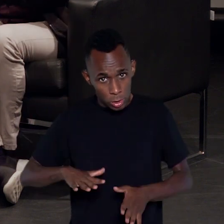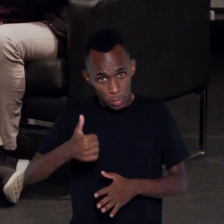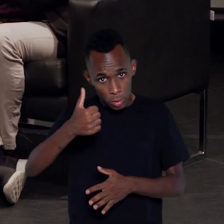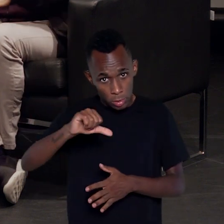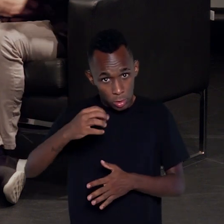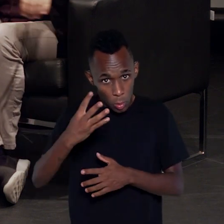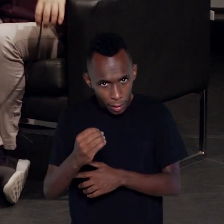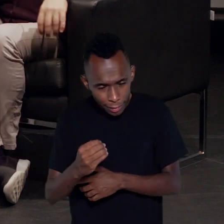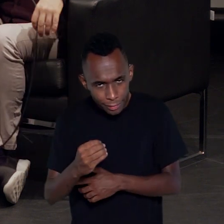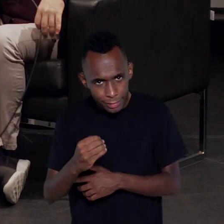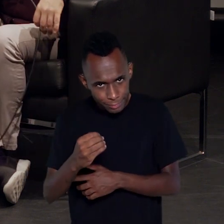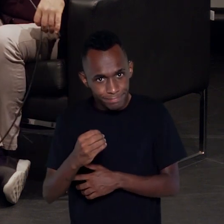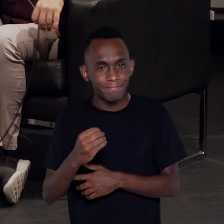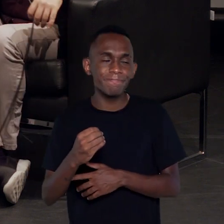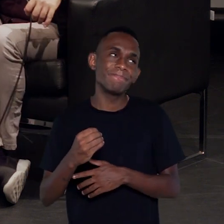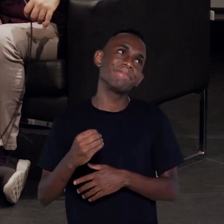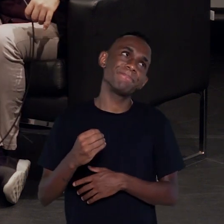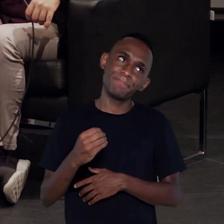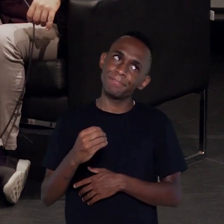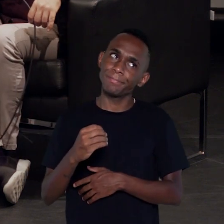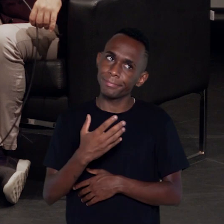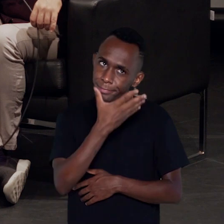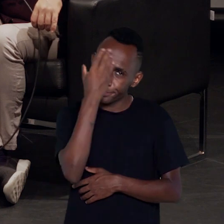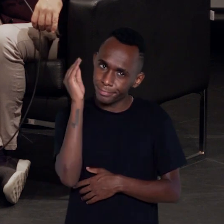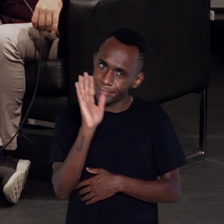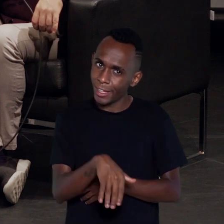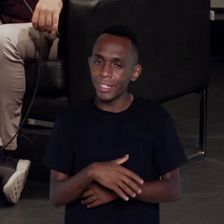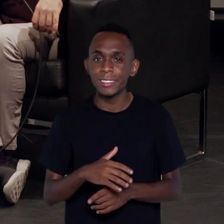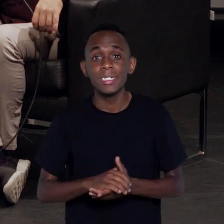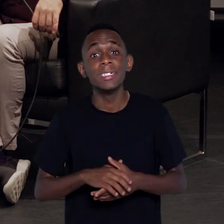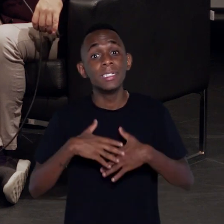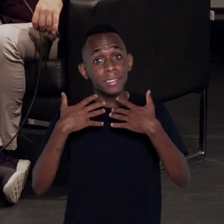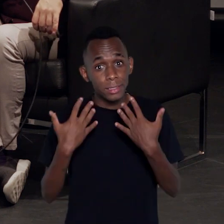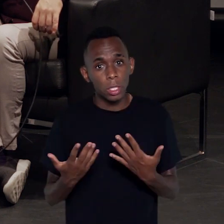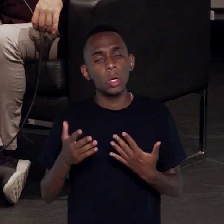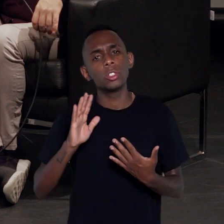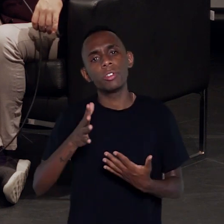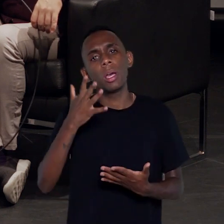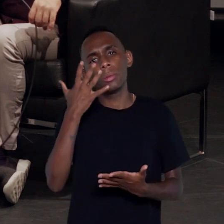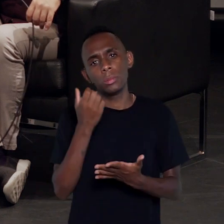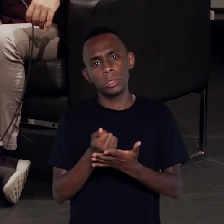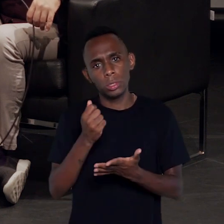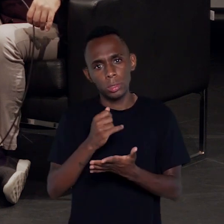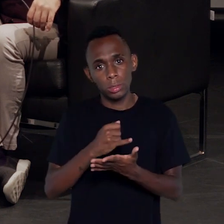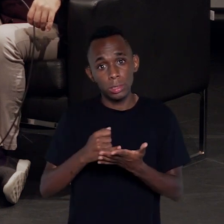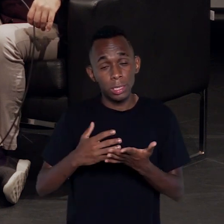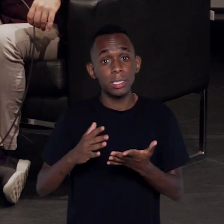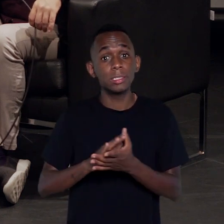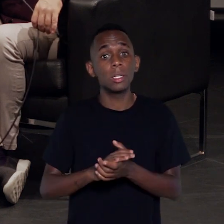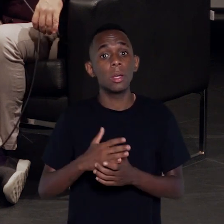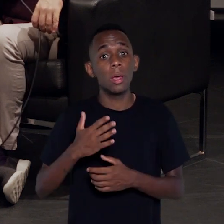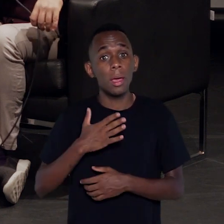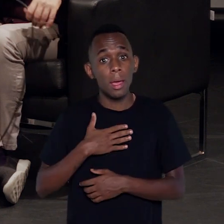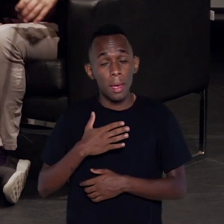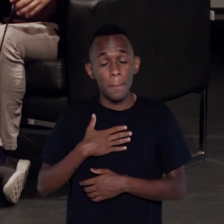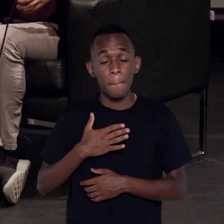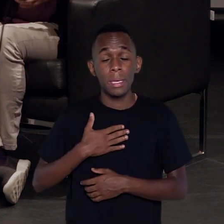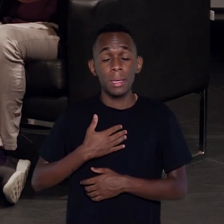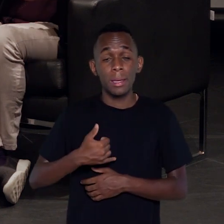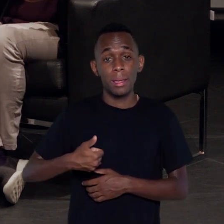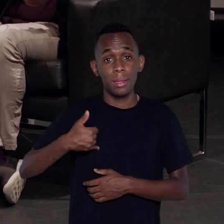né? Pois é, estávamos na farmácia e aí eu já tinha algum cadastro lá e minha idade apareceu como